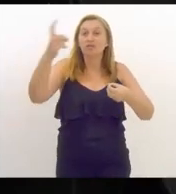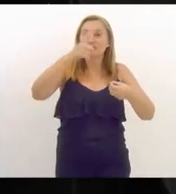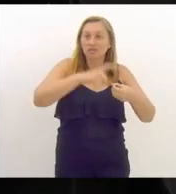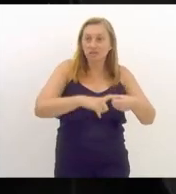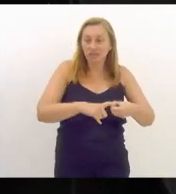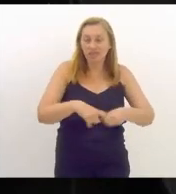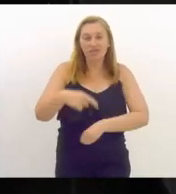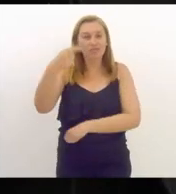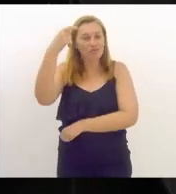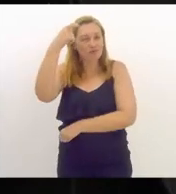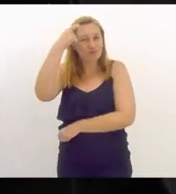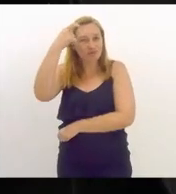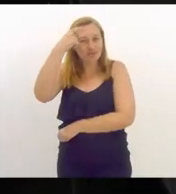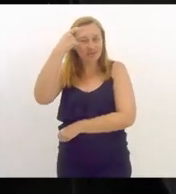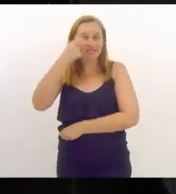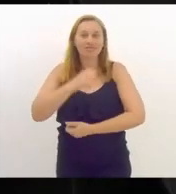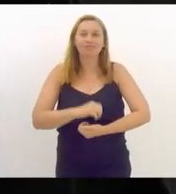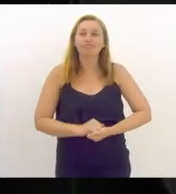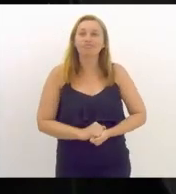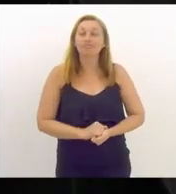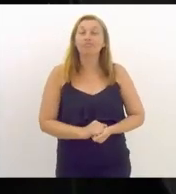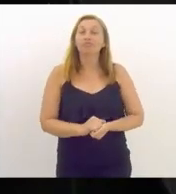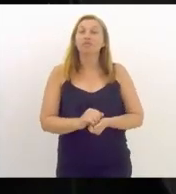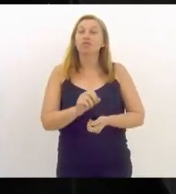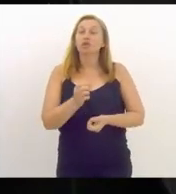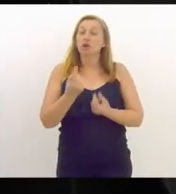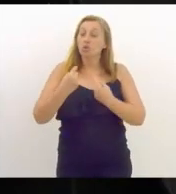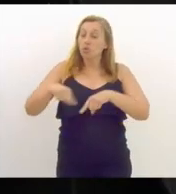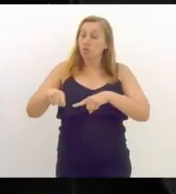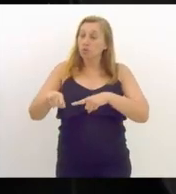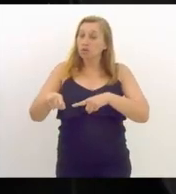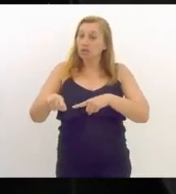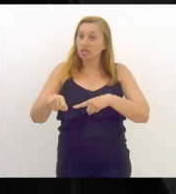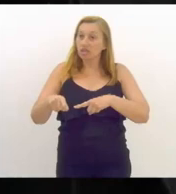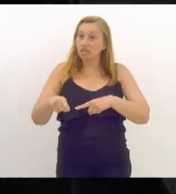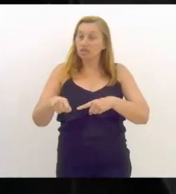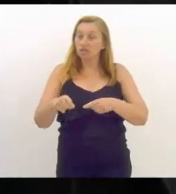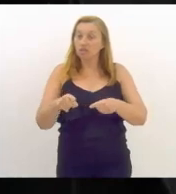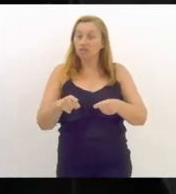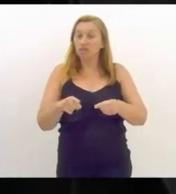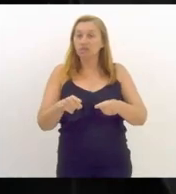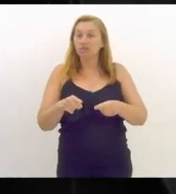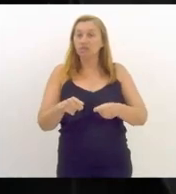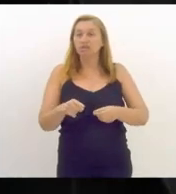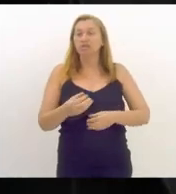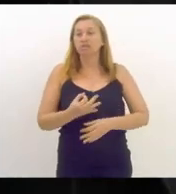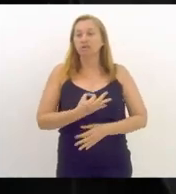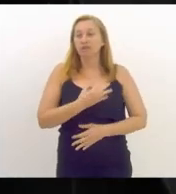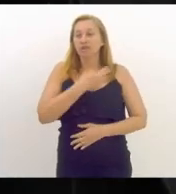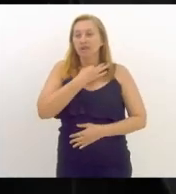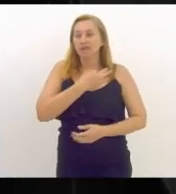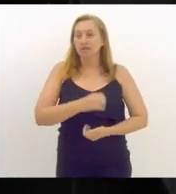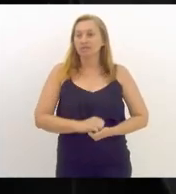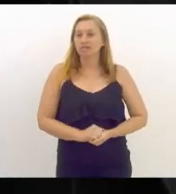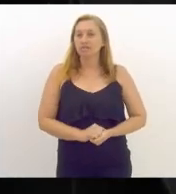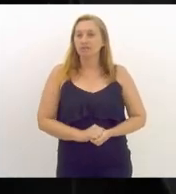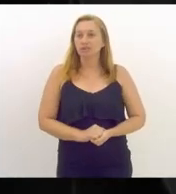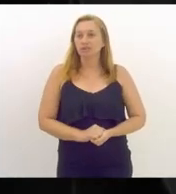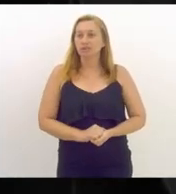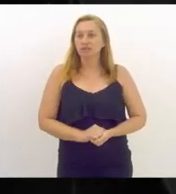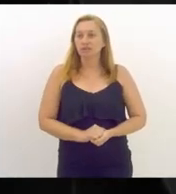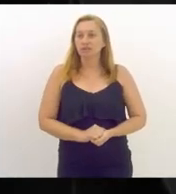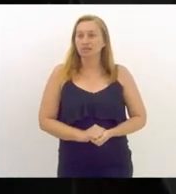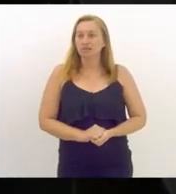consciente Por enquanto sou contrário ao toga dessa medalha meu